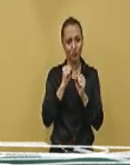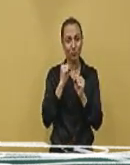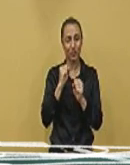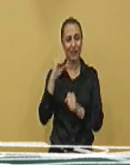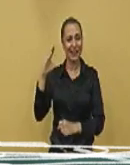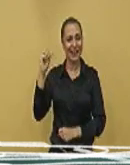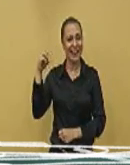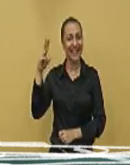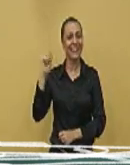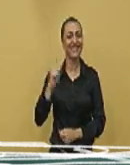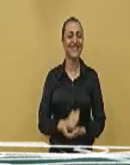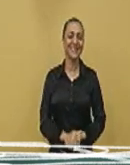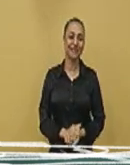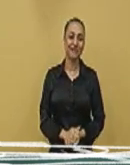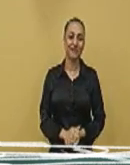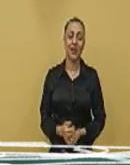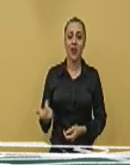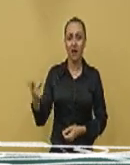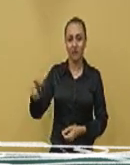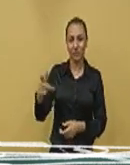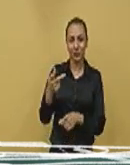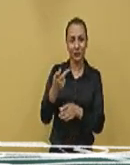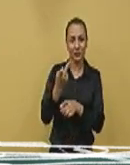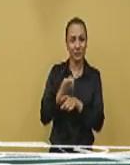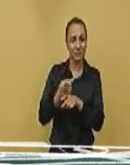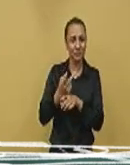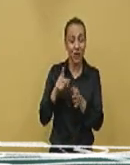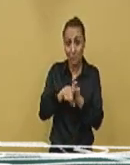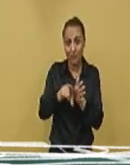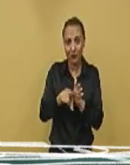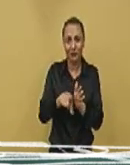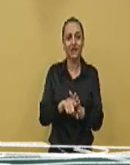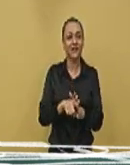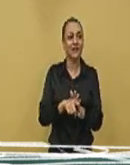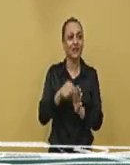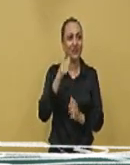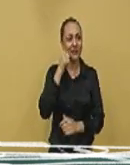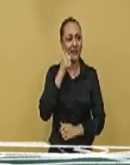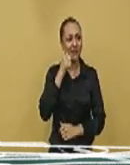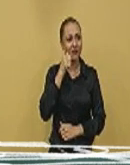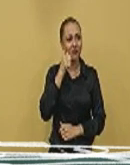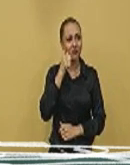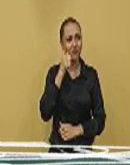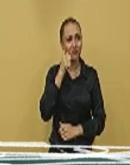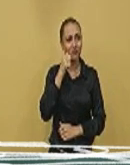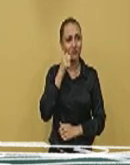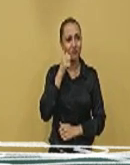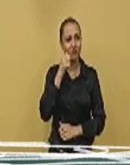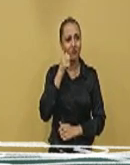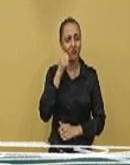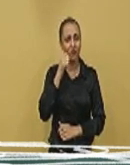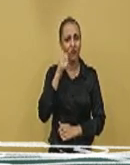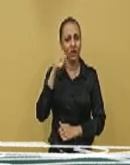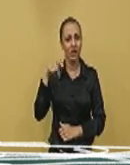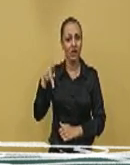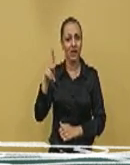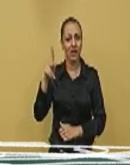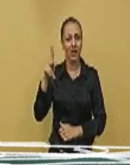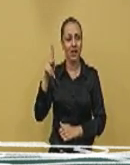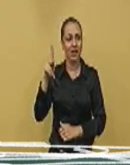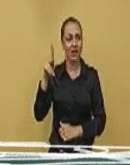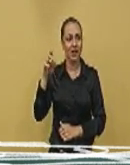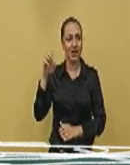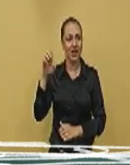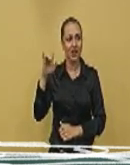A próxima pergunta, então, será feita pela professora Kélcia. A senhora tem um minuto. Ah, tá. Joelson, professor